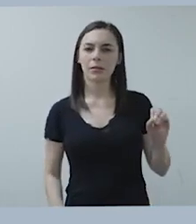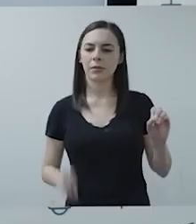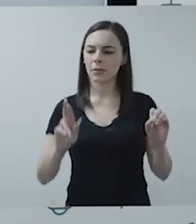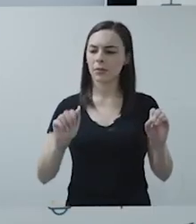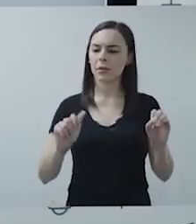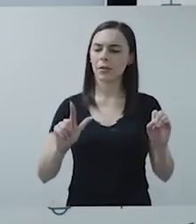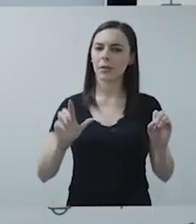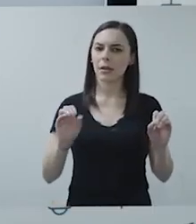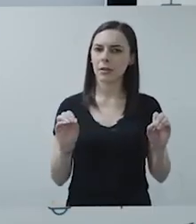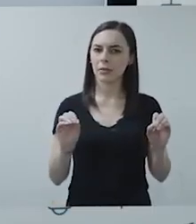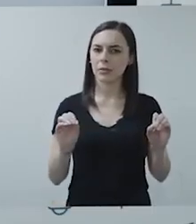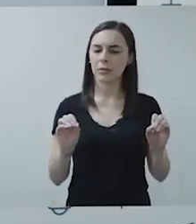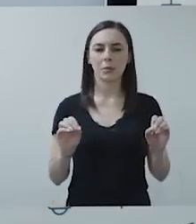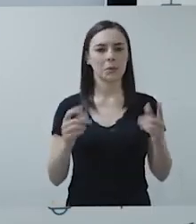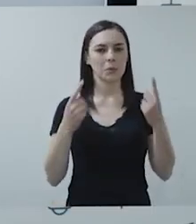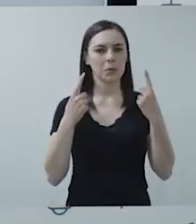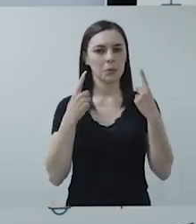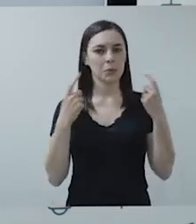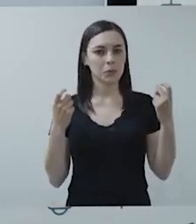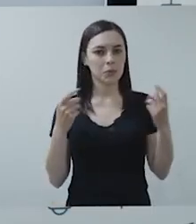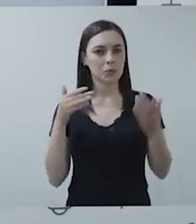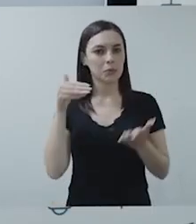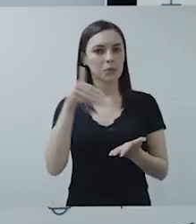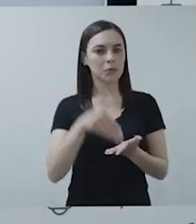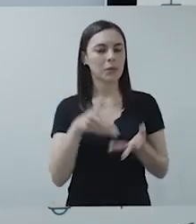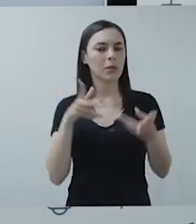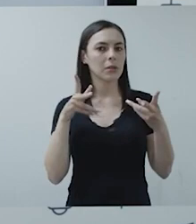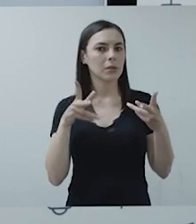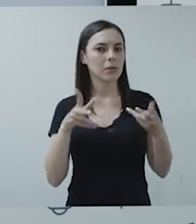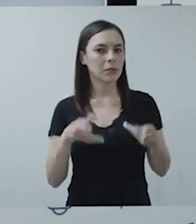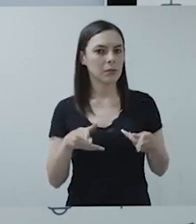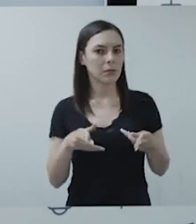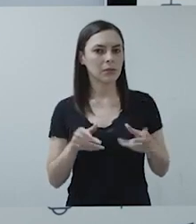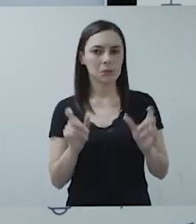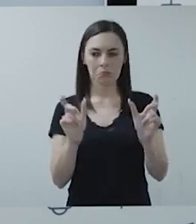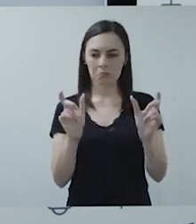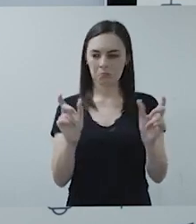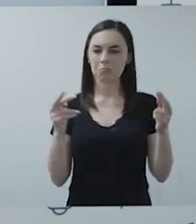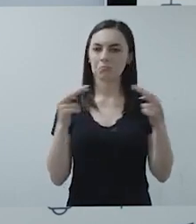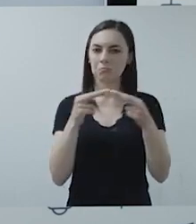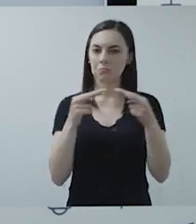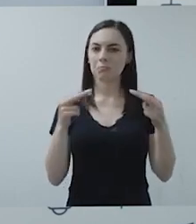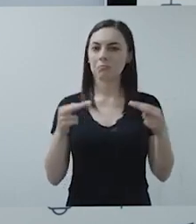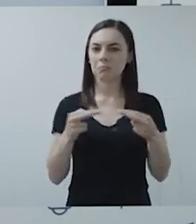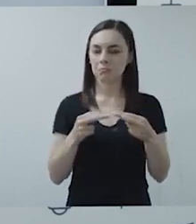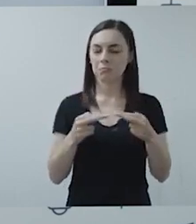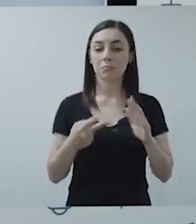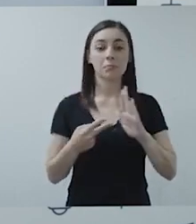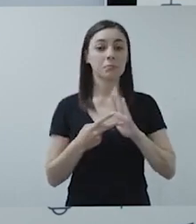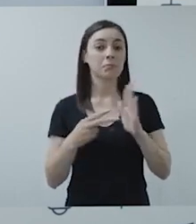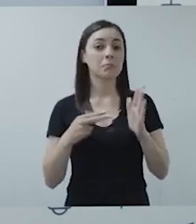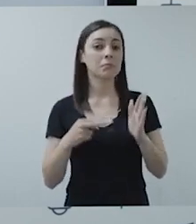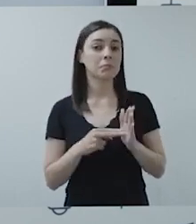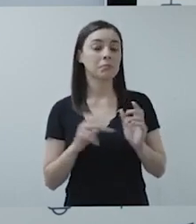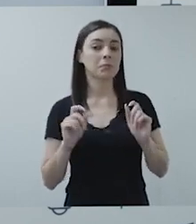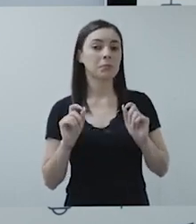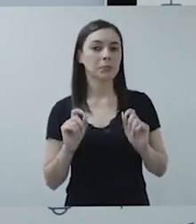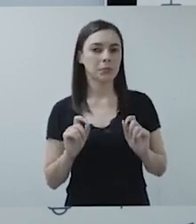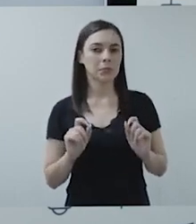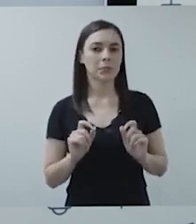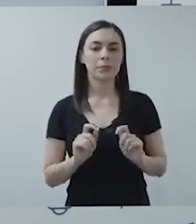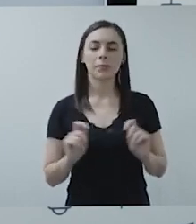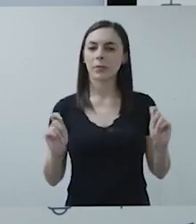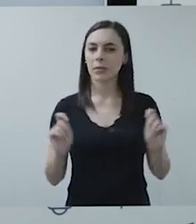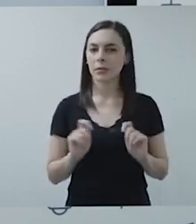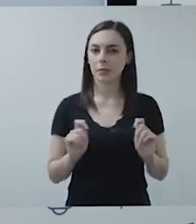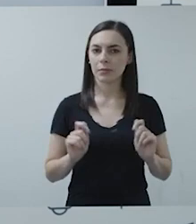ralo. Tem o mesmo som aí, final. São palavras que rimam. Significa aqui, então, que nós